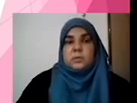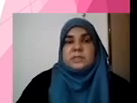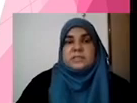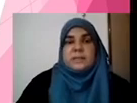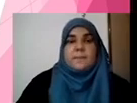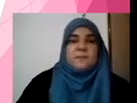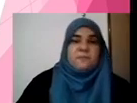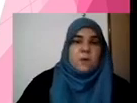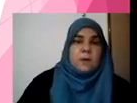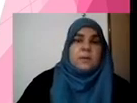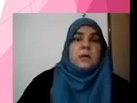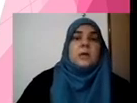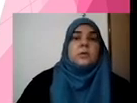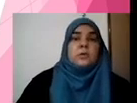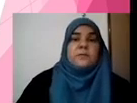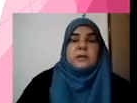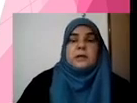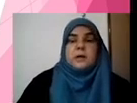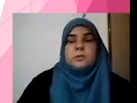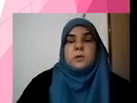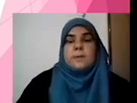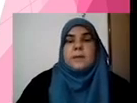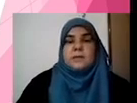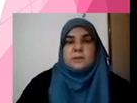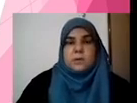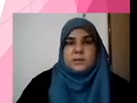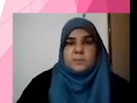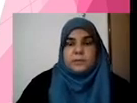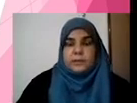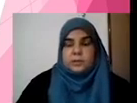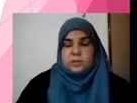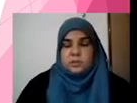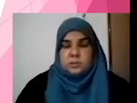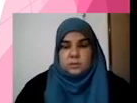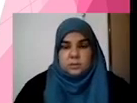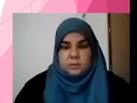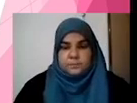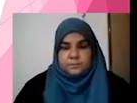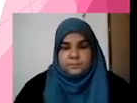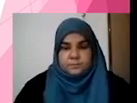que a altura sempre forma 90 graus com a base correspondente.